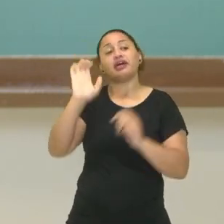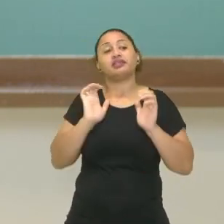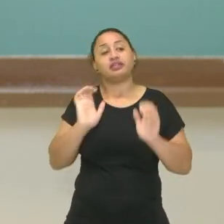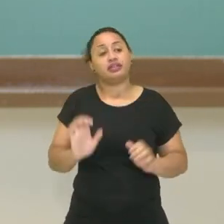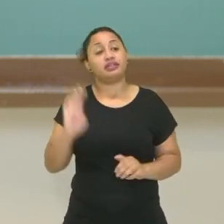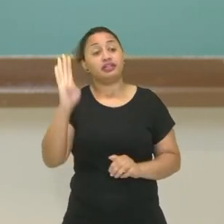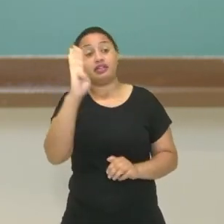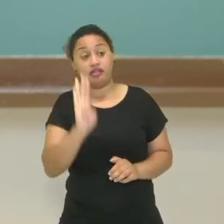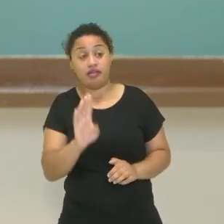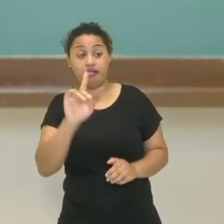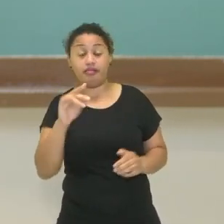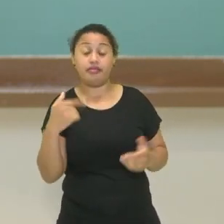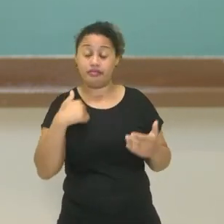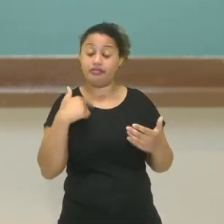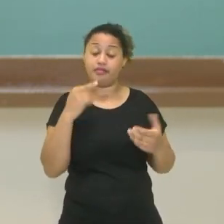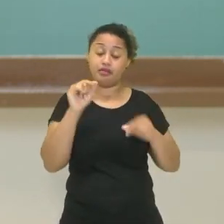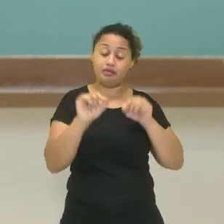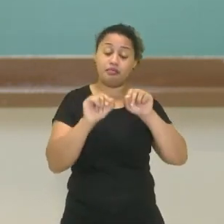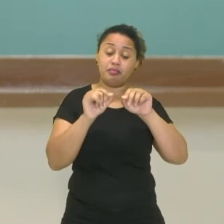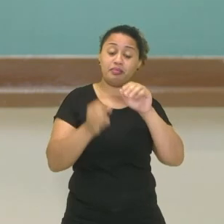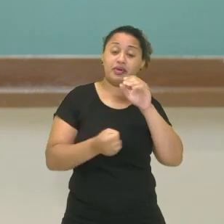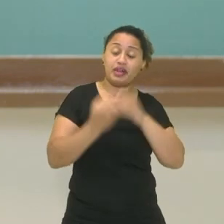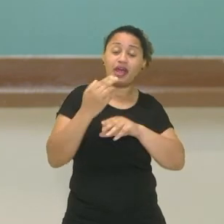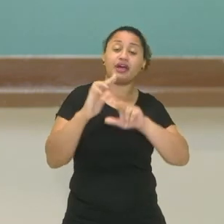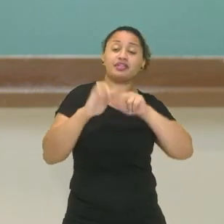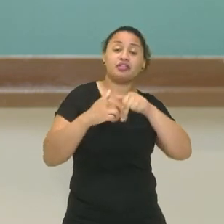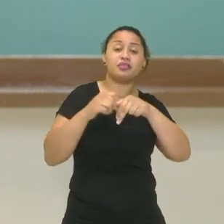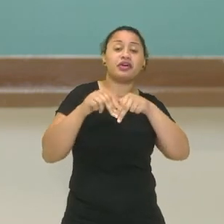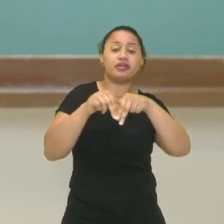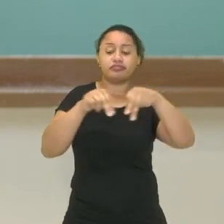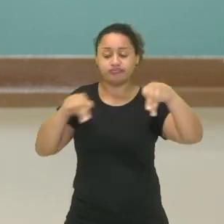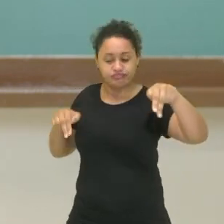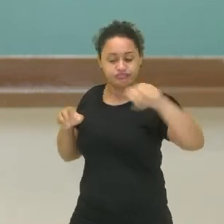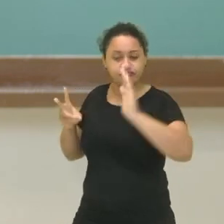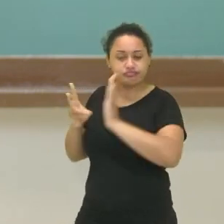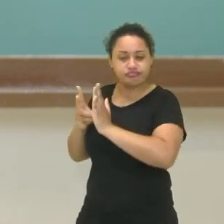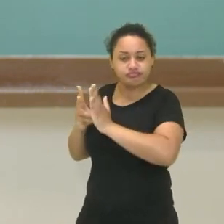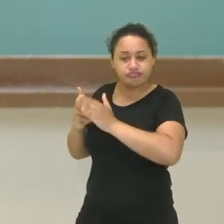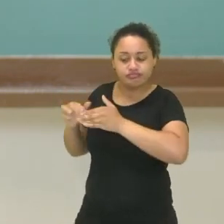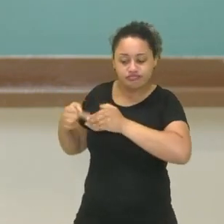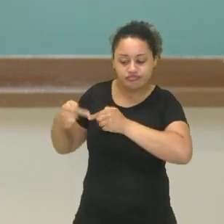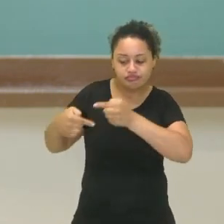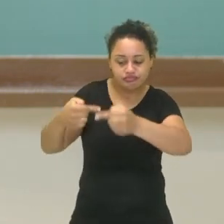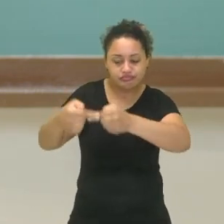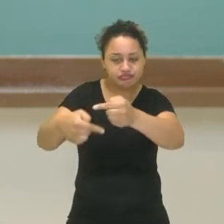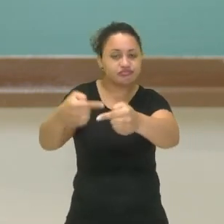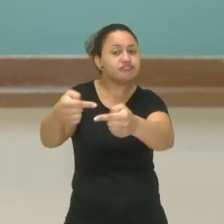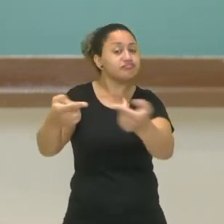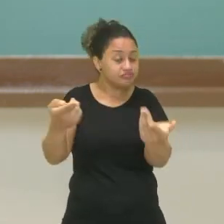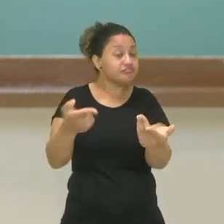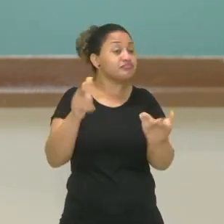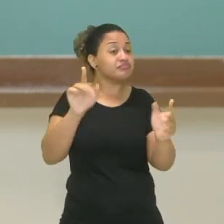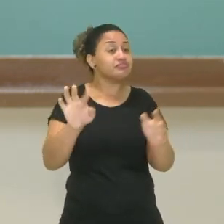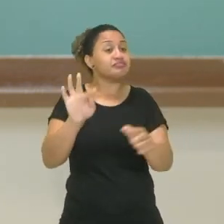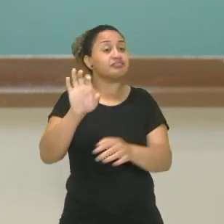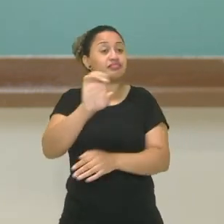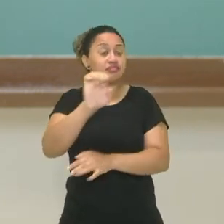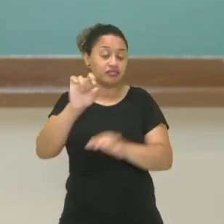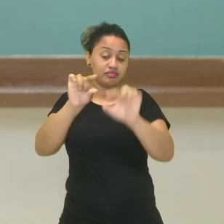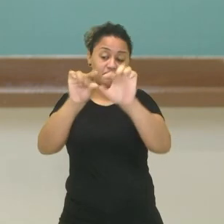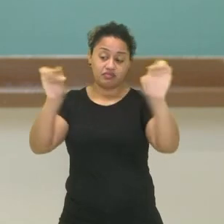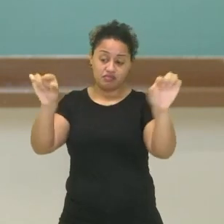é necessariamente formada por indiodescendentes, né? Então, esta tese, que inclusive está em vermelho